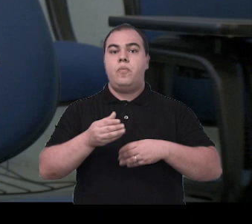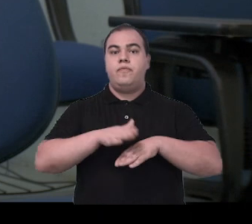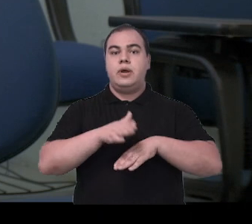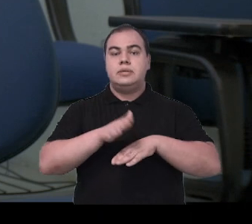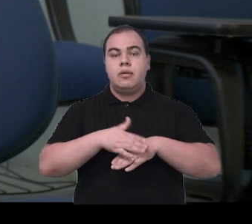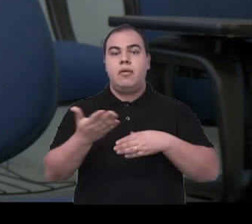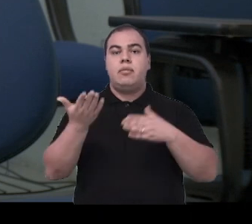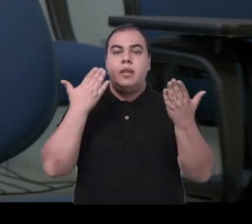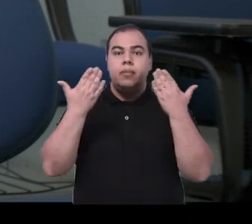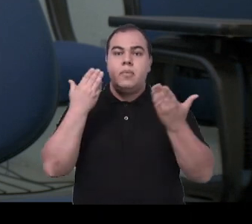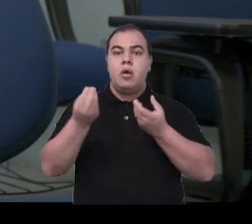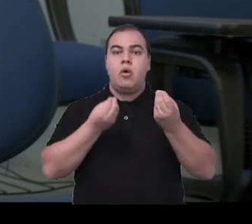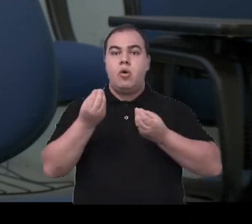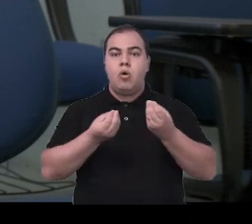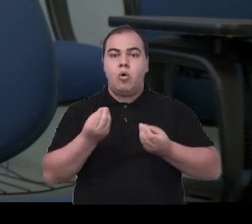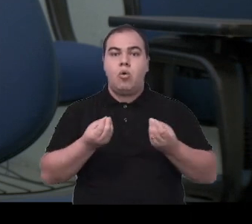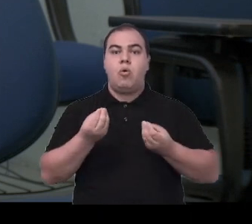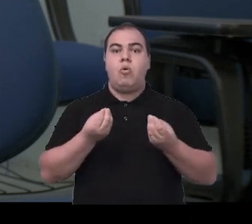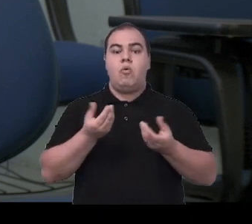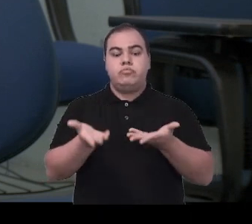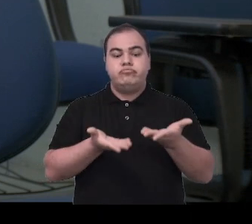com a família, nova visão do uso